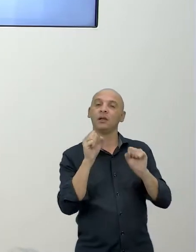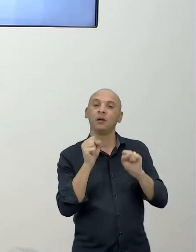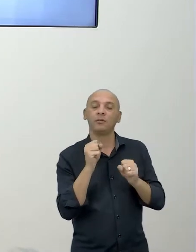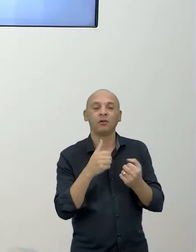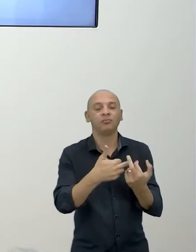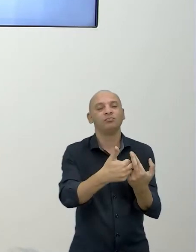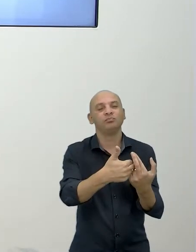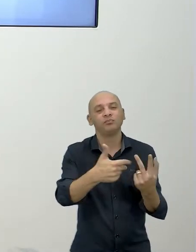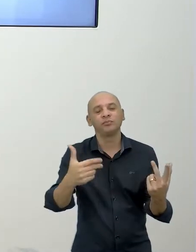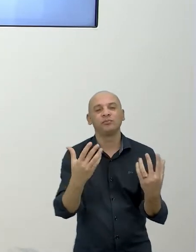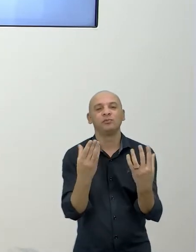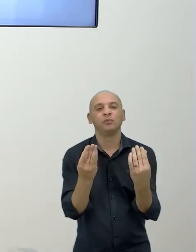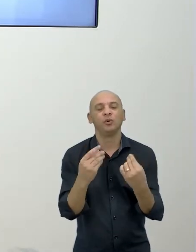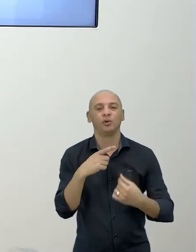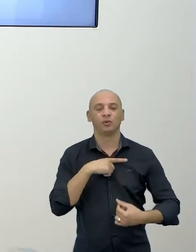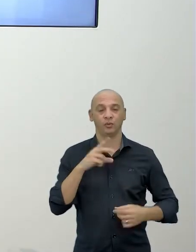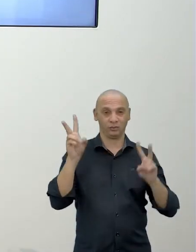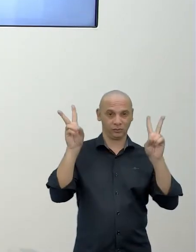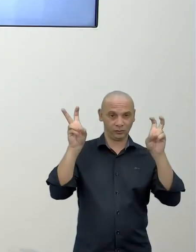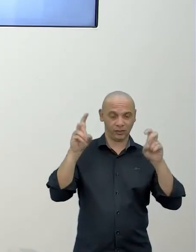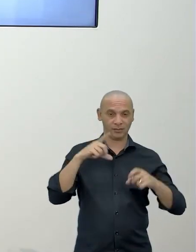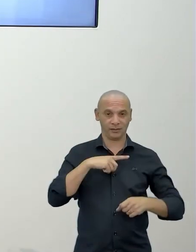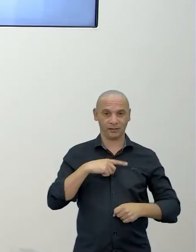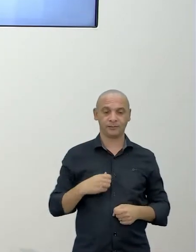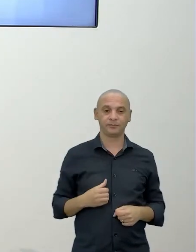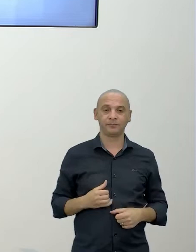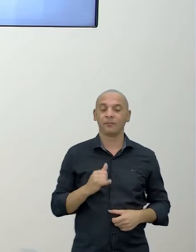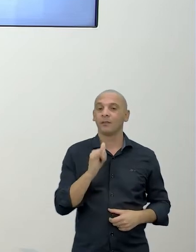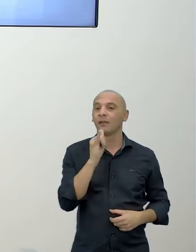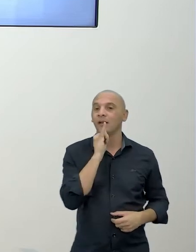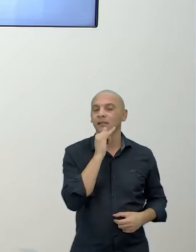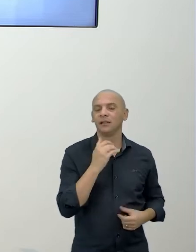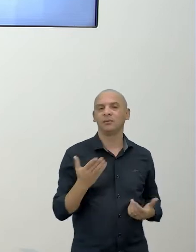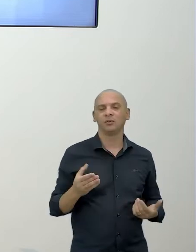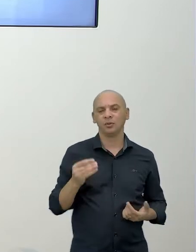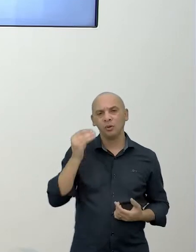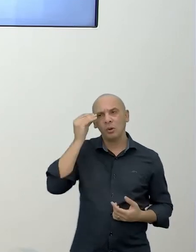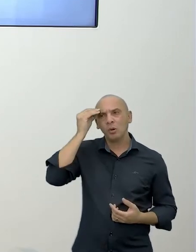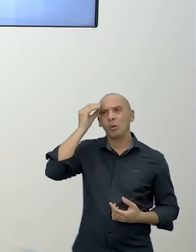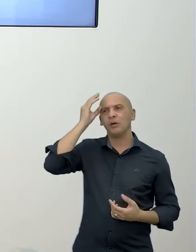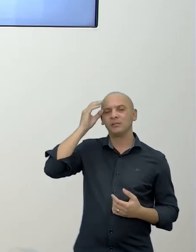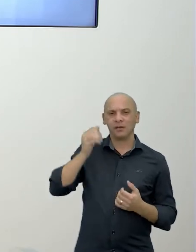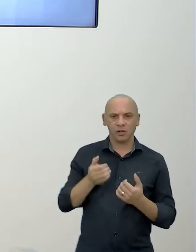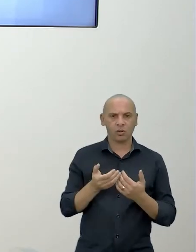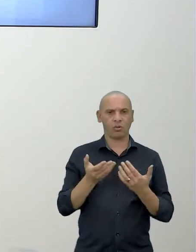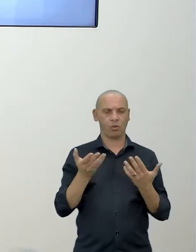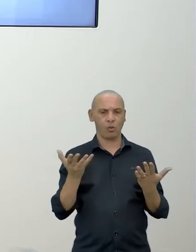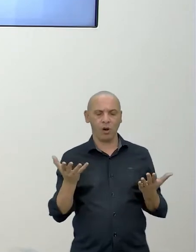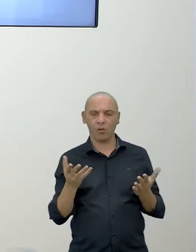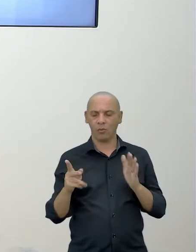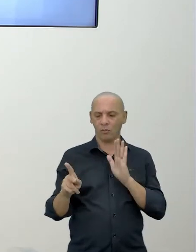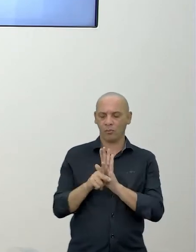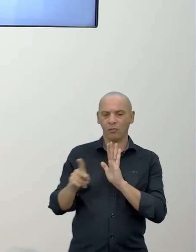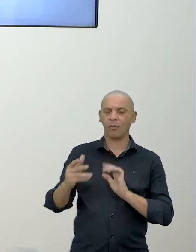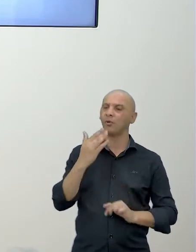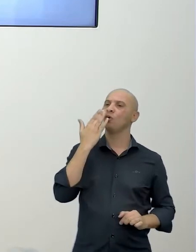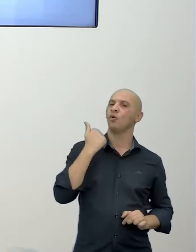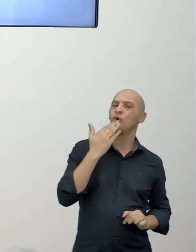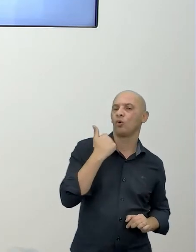a galera da minha comunidade. Então, aqui tem alguns temas, mas você pode ter aí zilhões de temas. Então, por